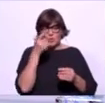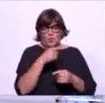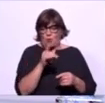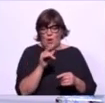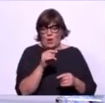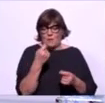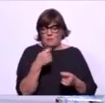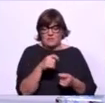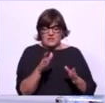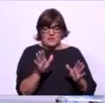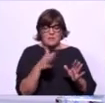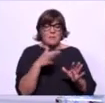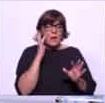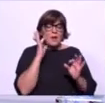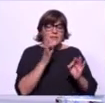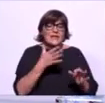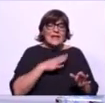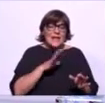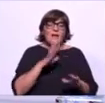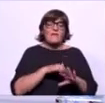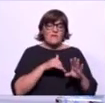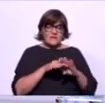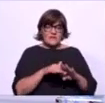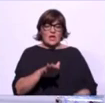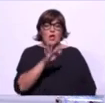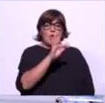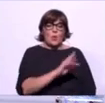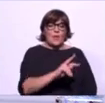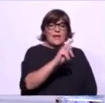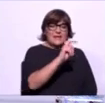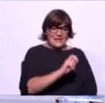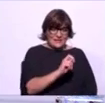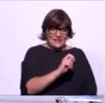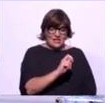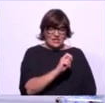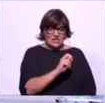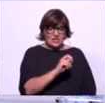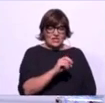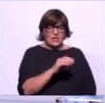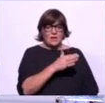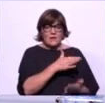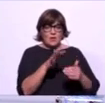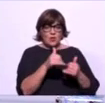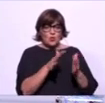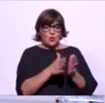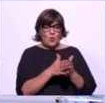evidente. Mas se mesmo assim se quisesse fazer, são 43 jogos que foram disputados até ao momento,